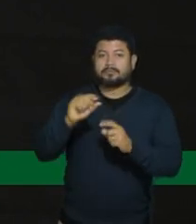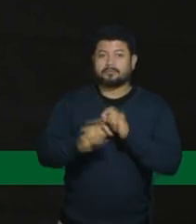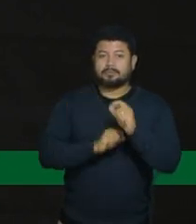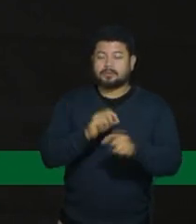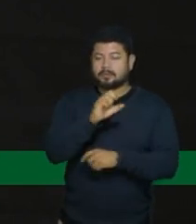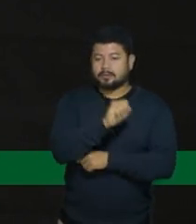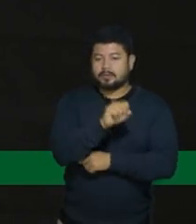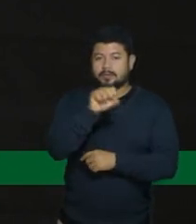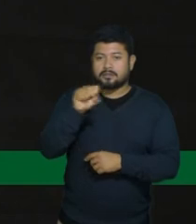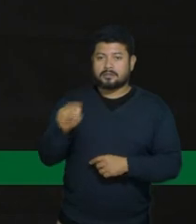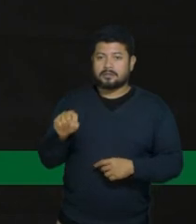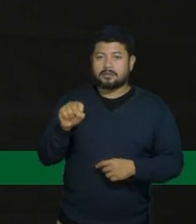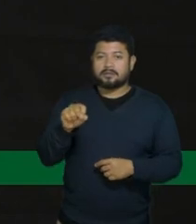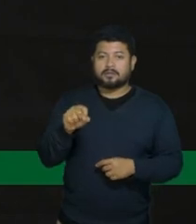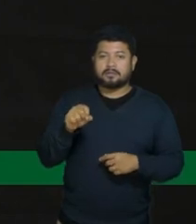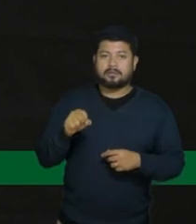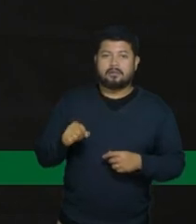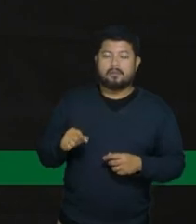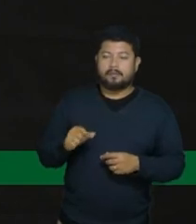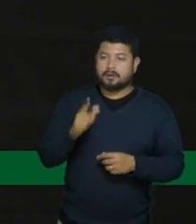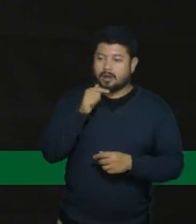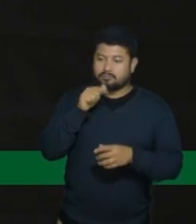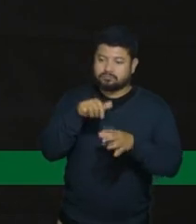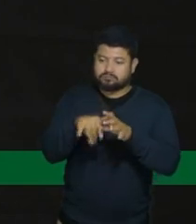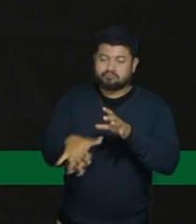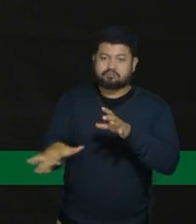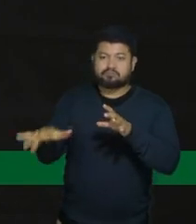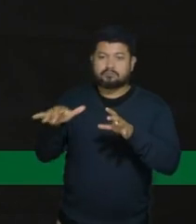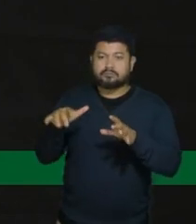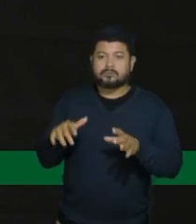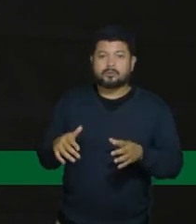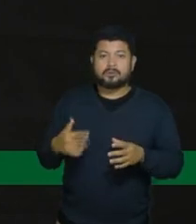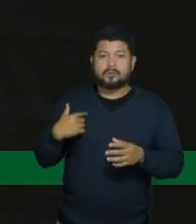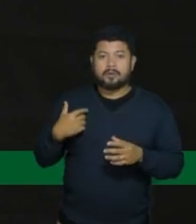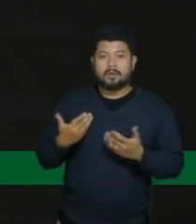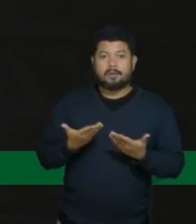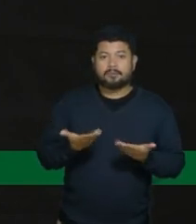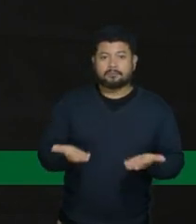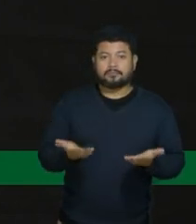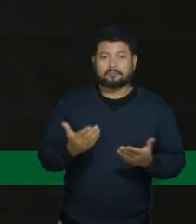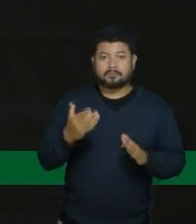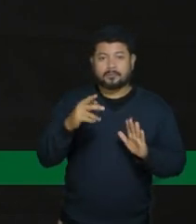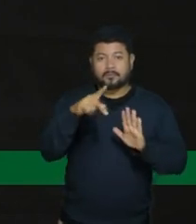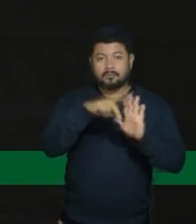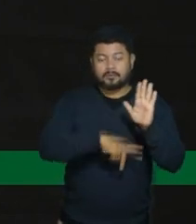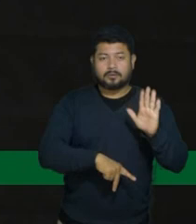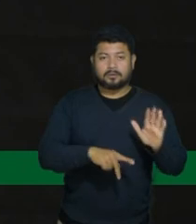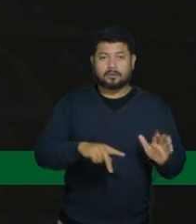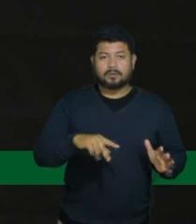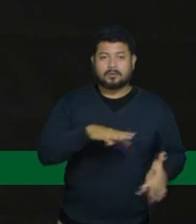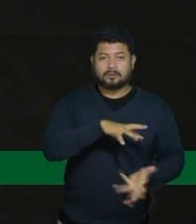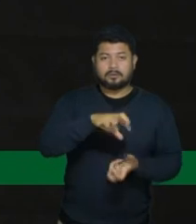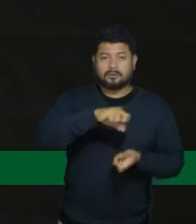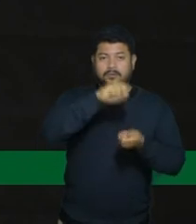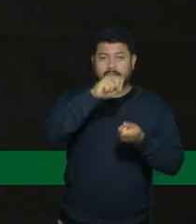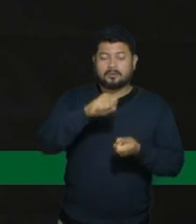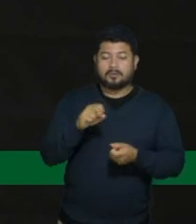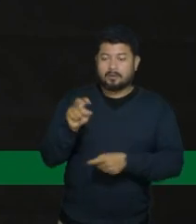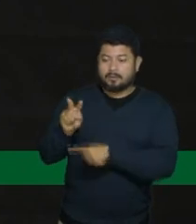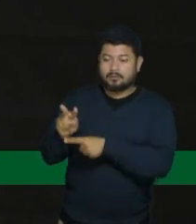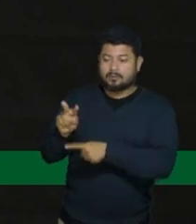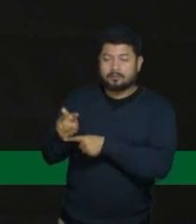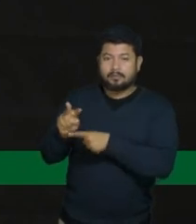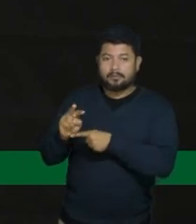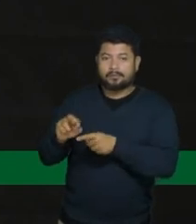um programa de sustentação ambiental que visava justamente preservar os mananciais que nós